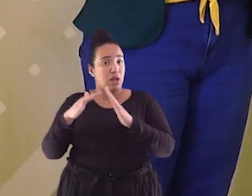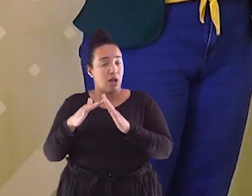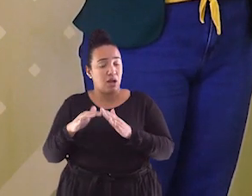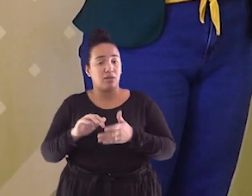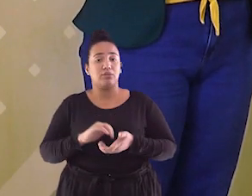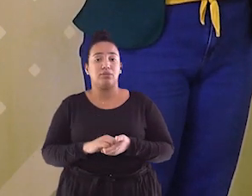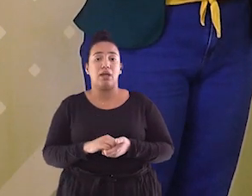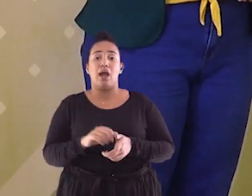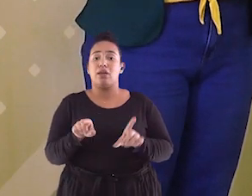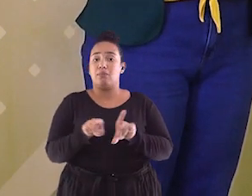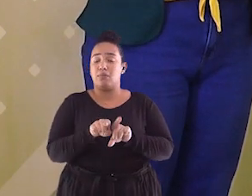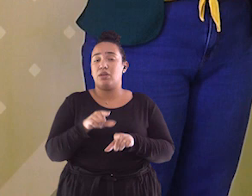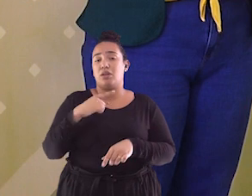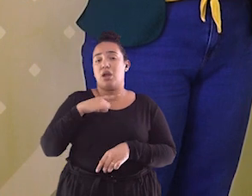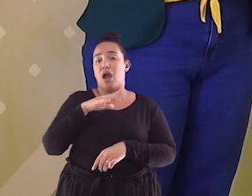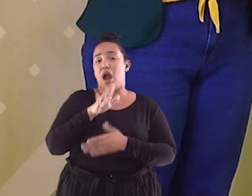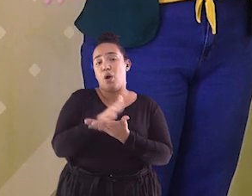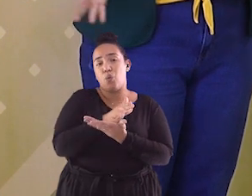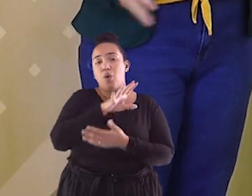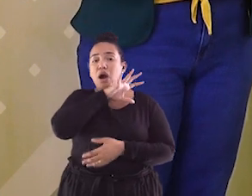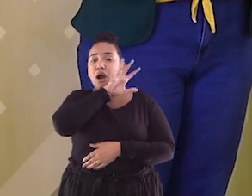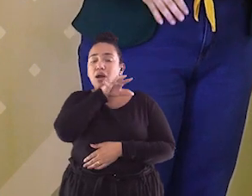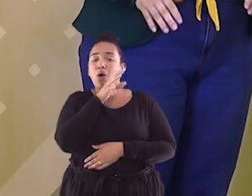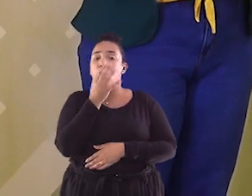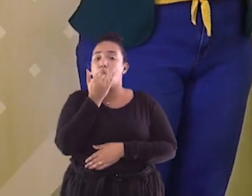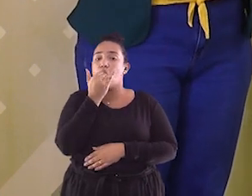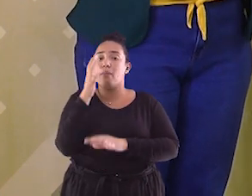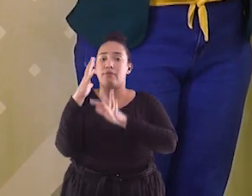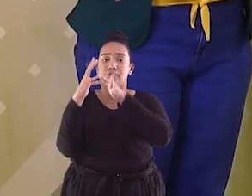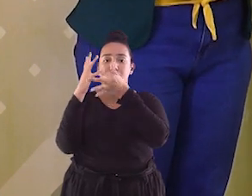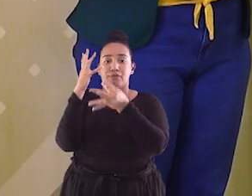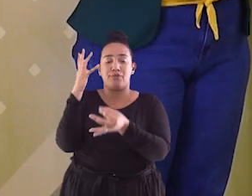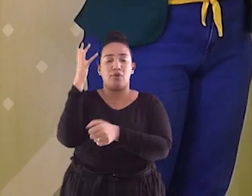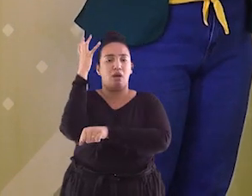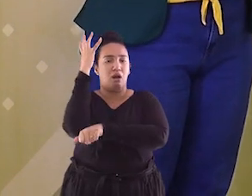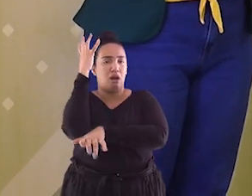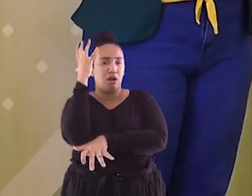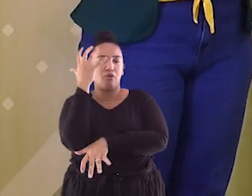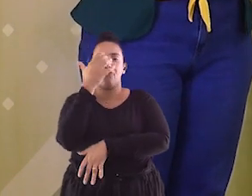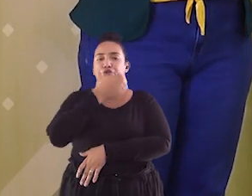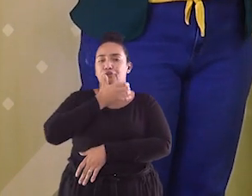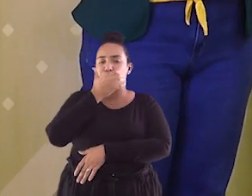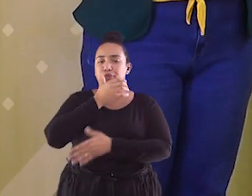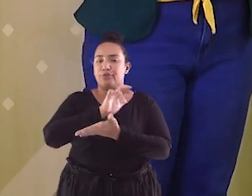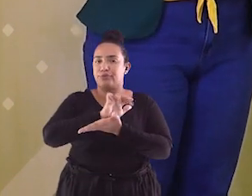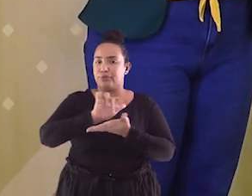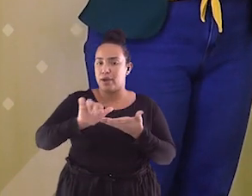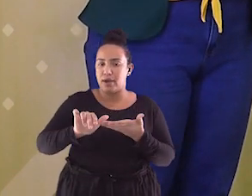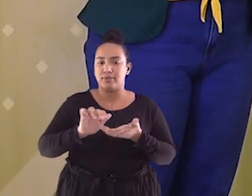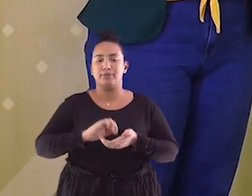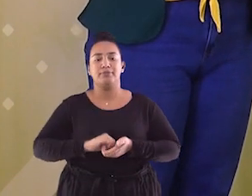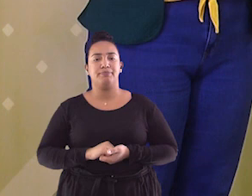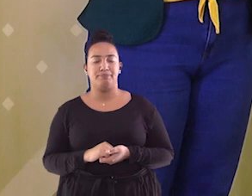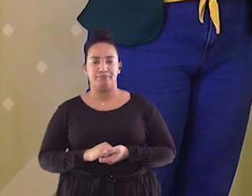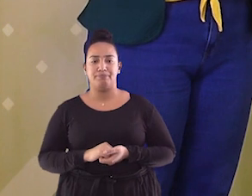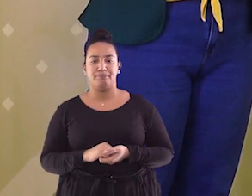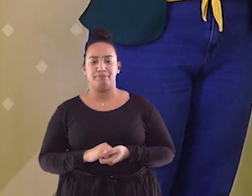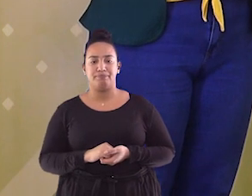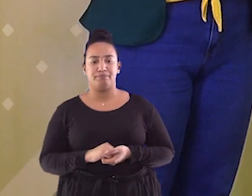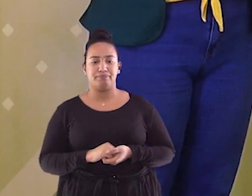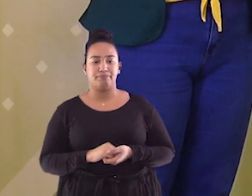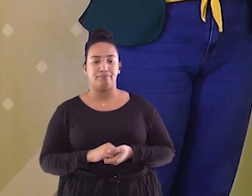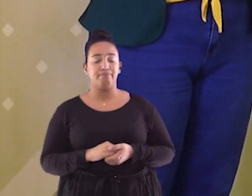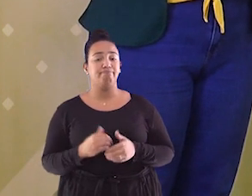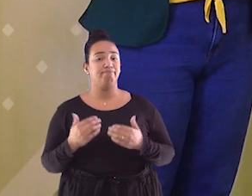animais comem as folhas, outros algumas raízes, os frutos e etc. Então, uma das situações é essa,